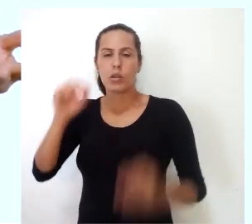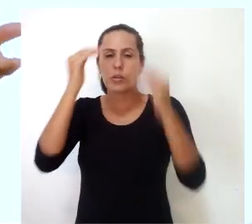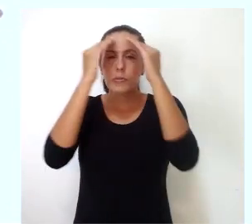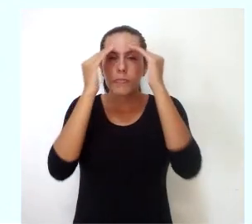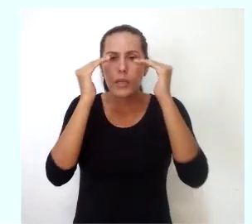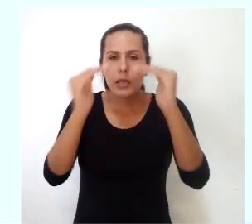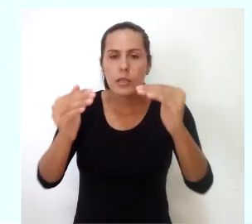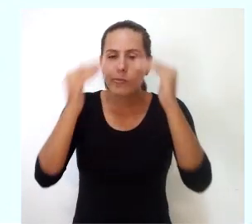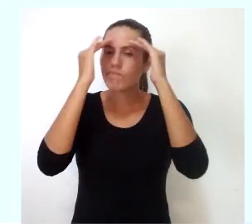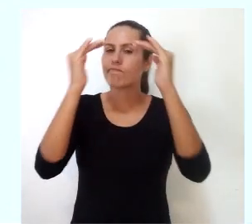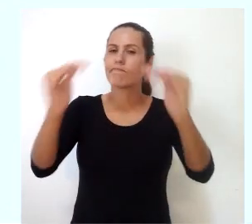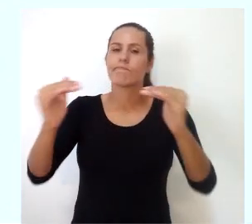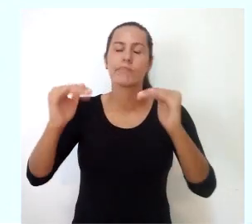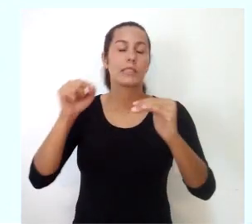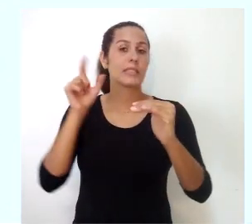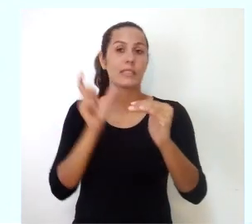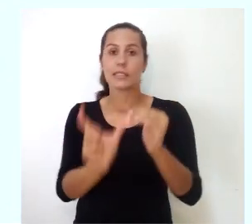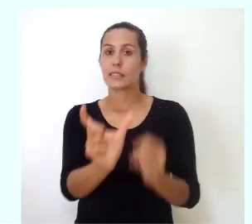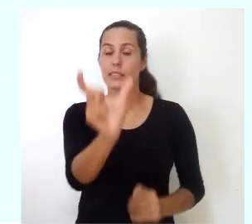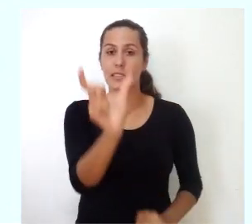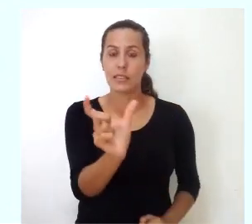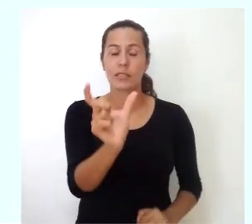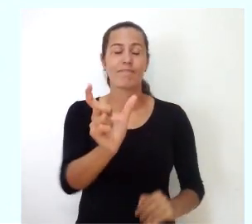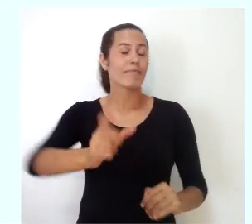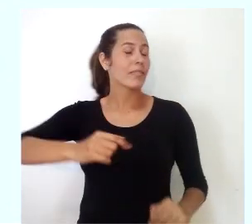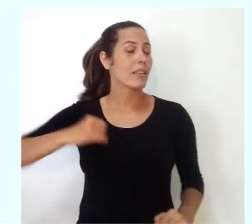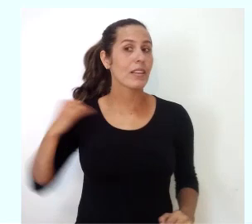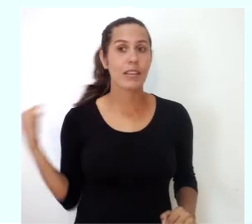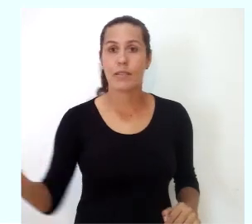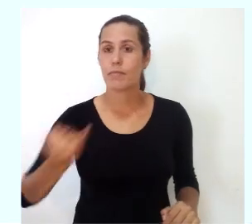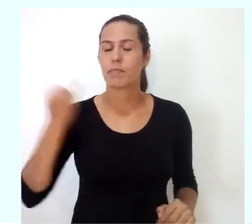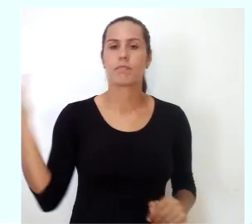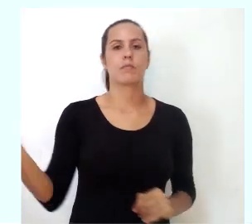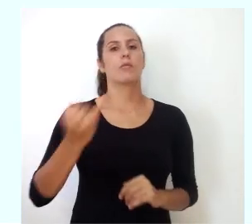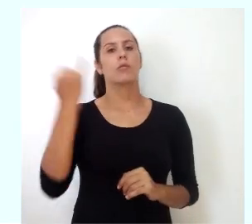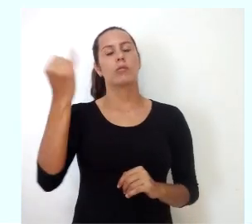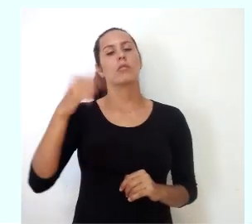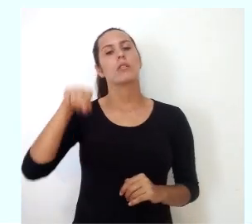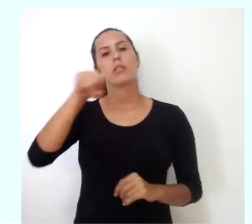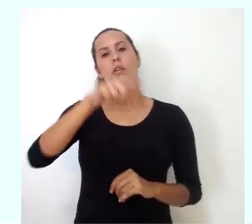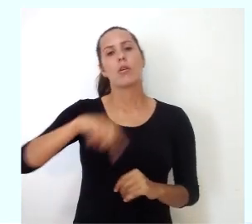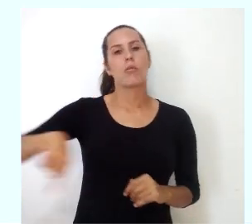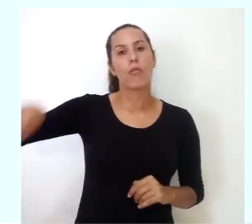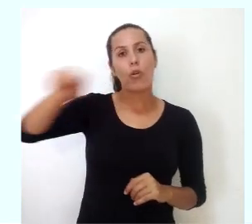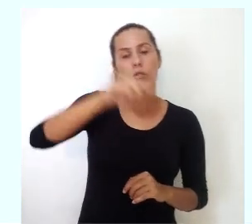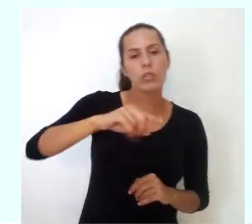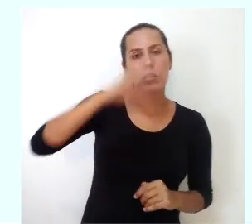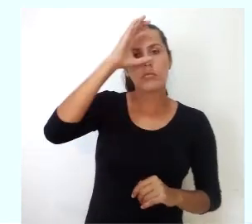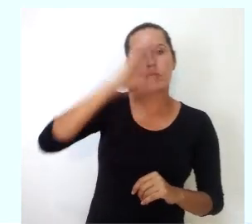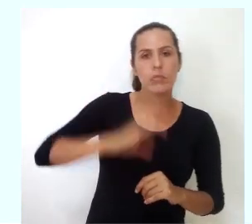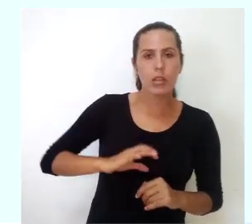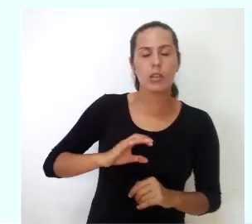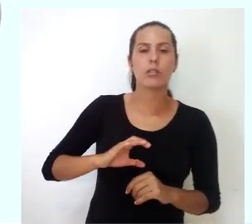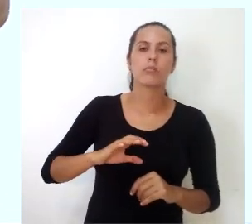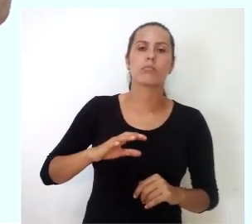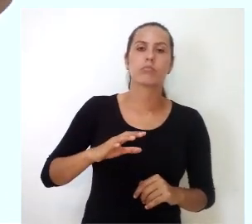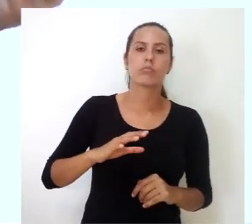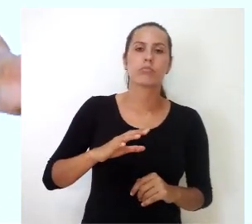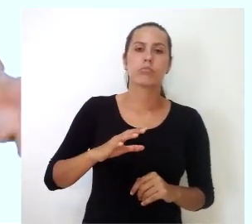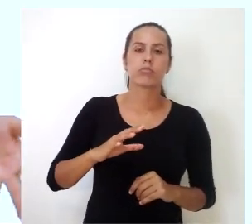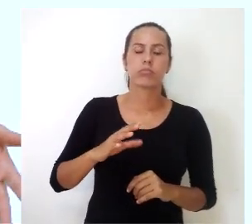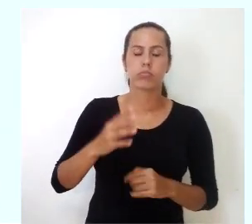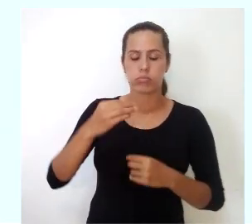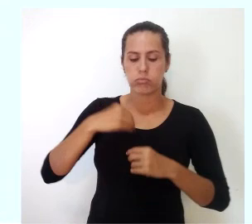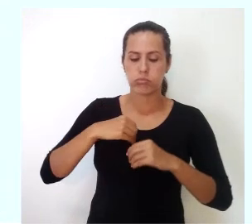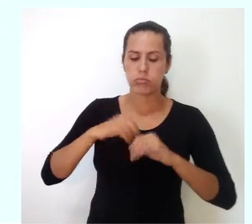religioso. Essa formação do cidadão. O cidadão, certo? Vocês, que vão o quê? Que vão levar para